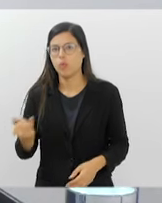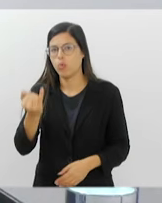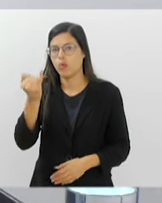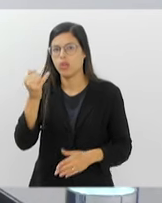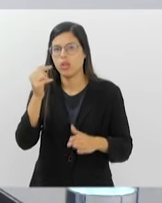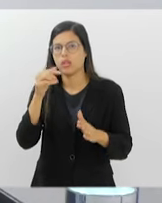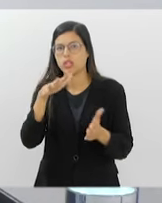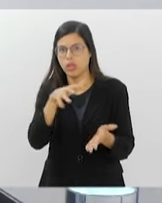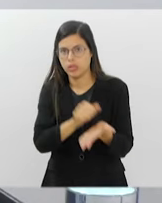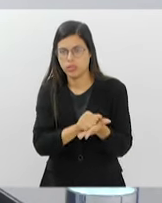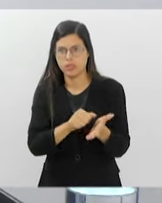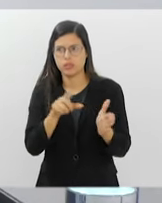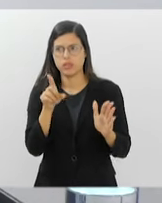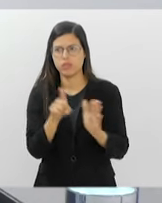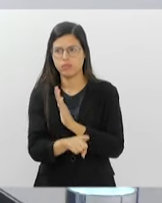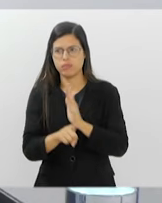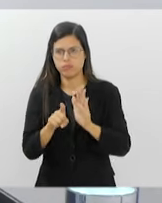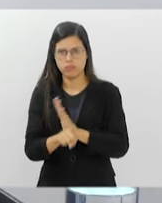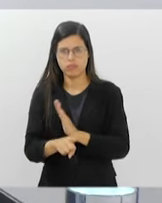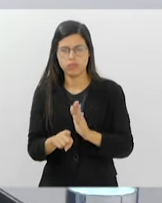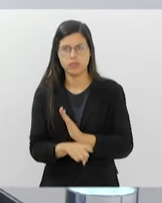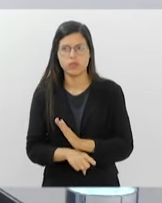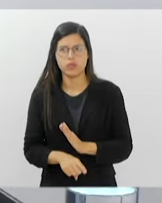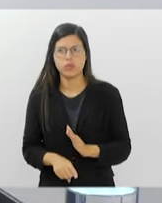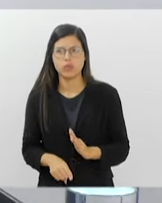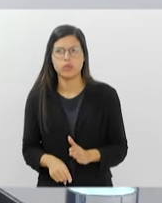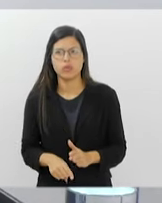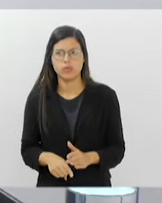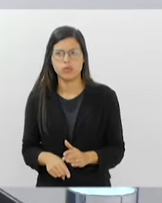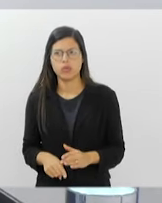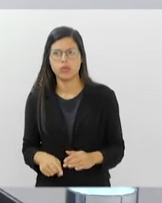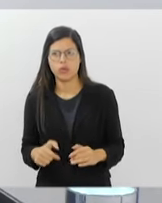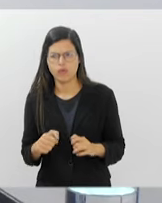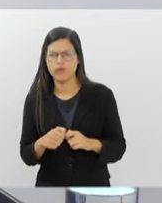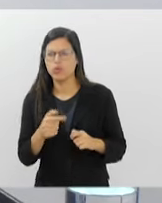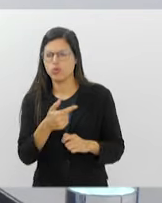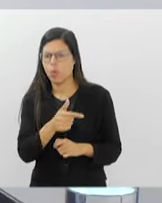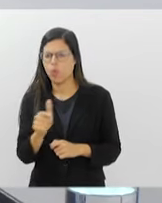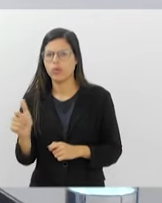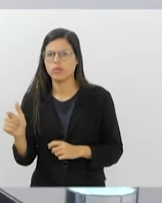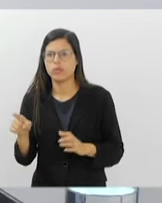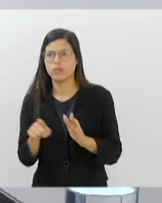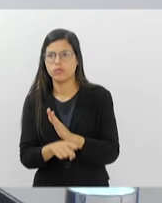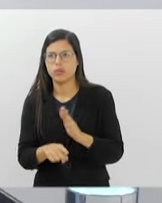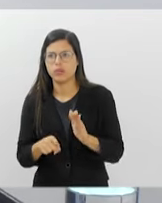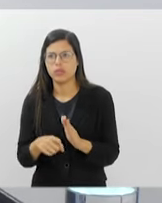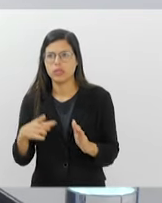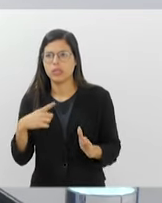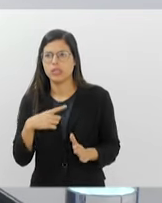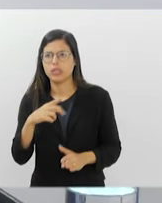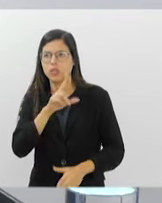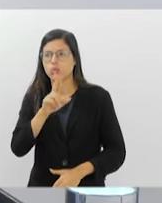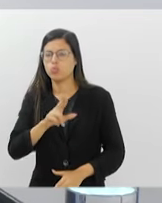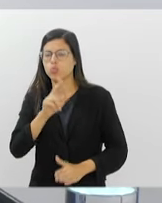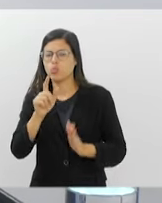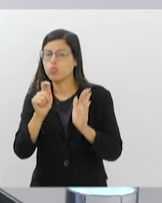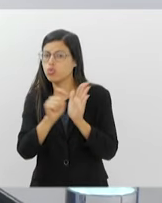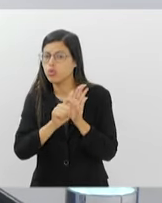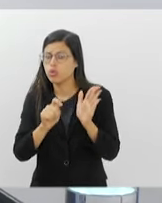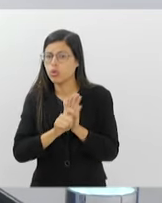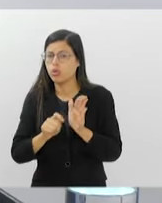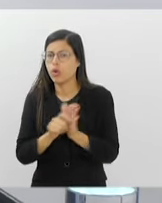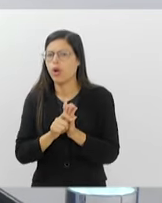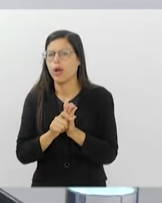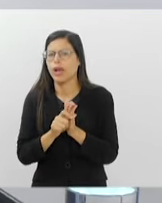perguntas além das questões atinentes que eu fiz outra elaborei outras há consumo de droga